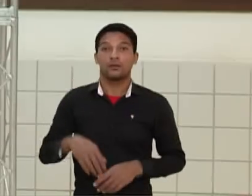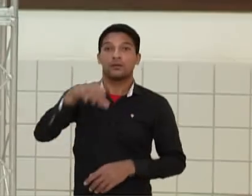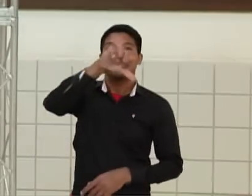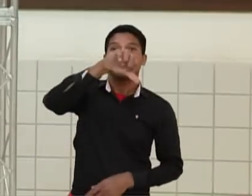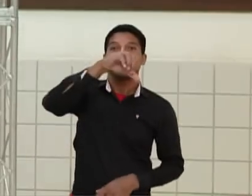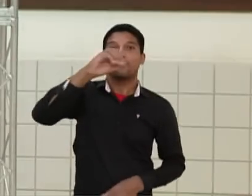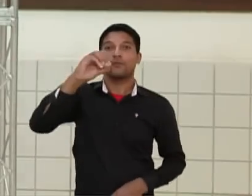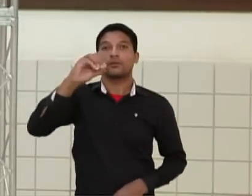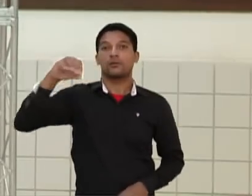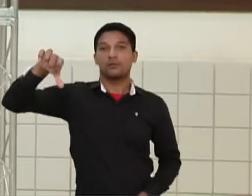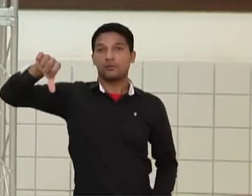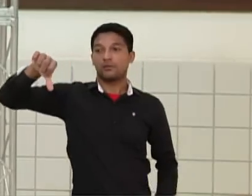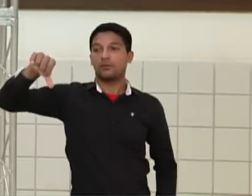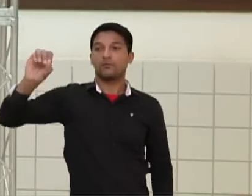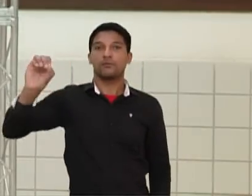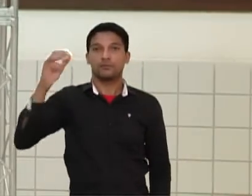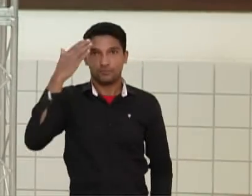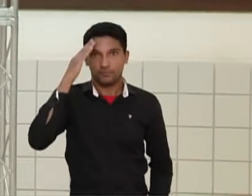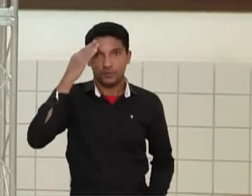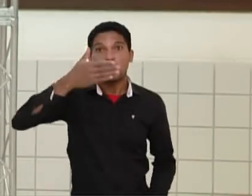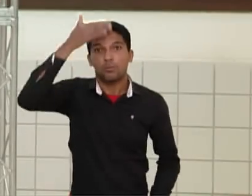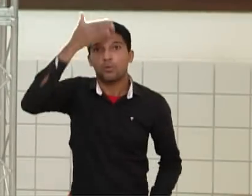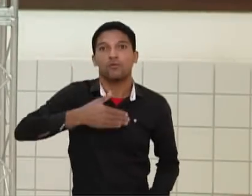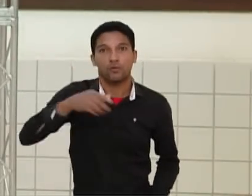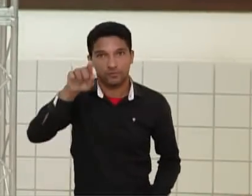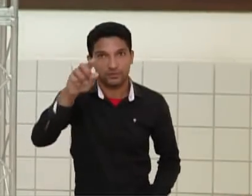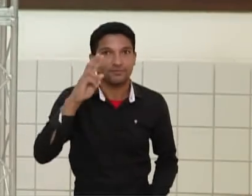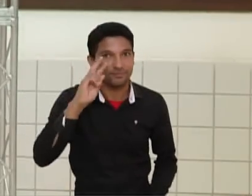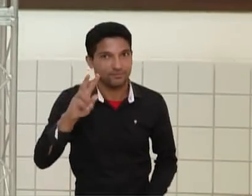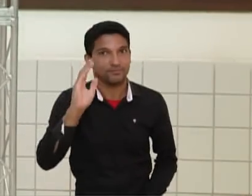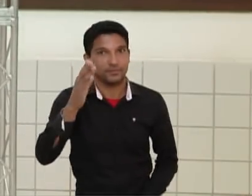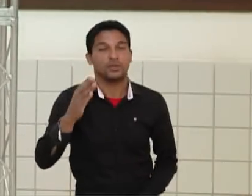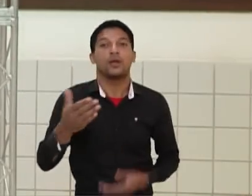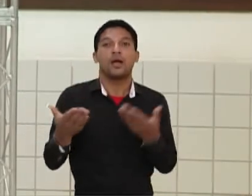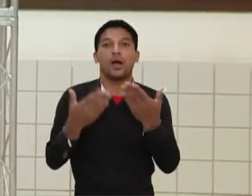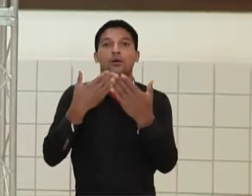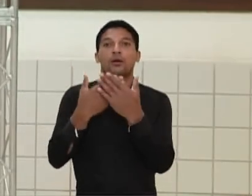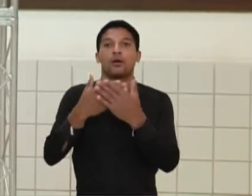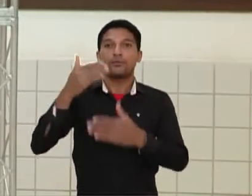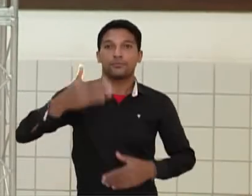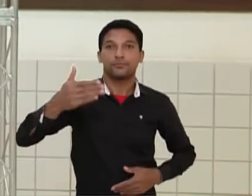graus. Certo? Então, tá aí a minha propriedade provada para você. Vamos dando continuidade, então.